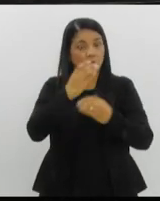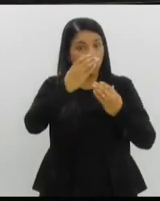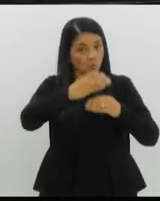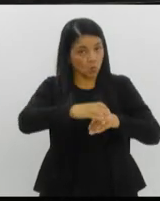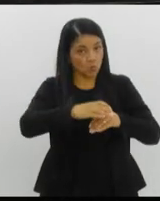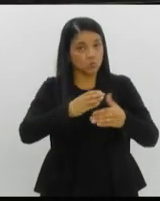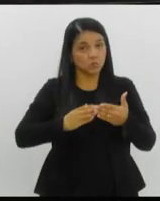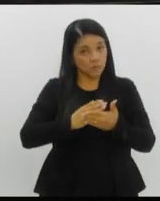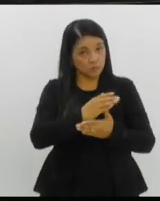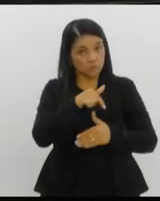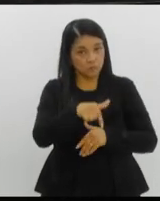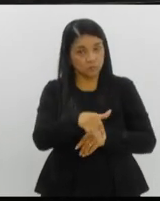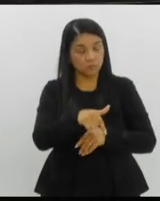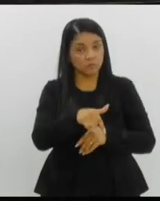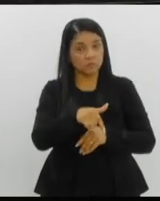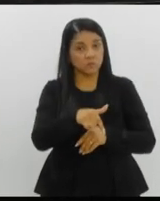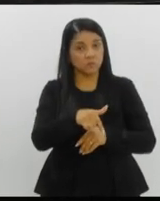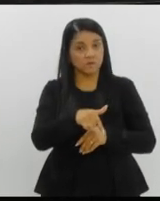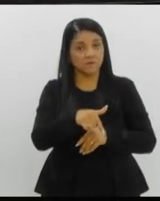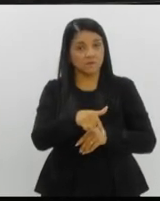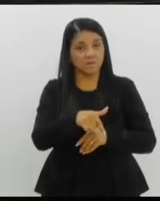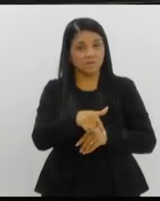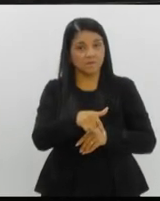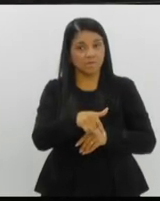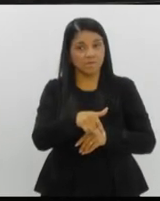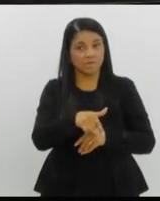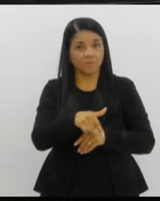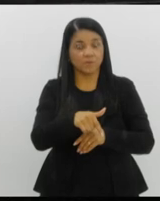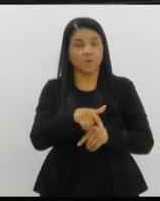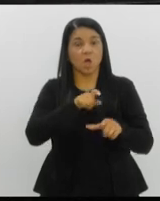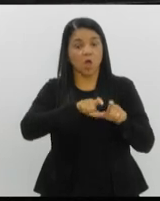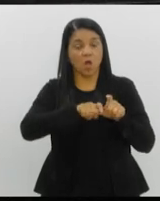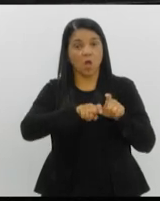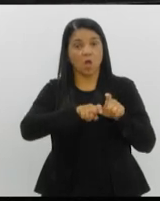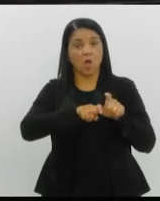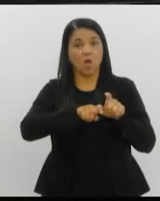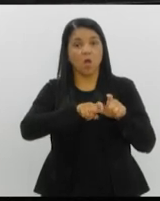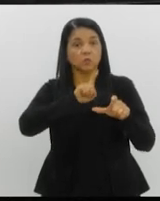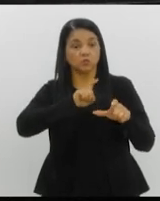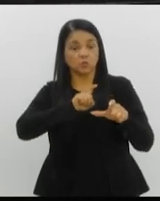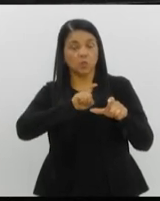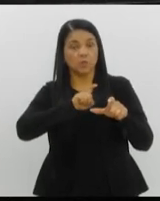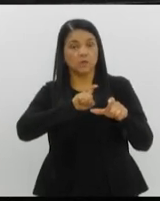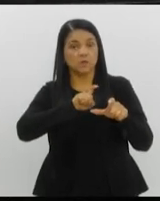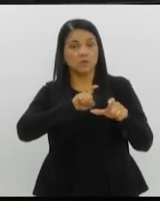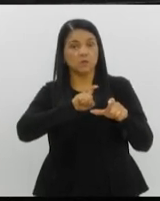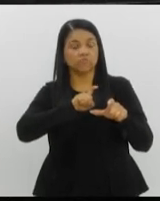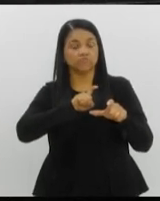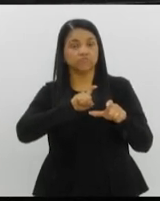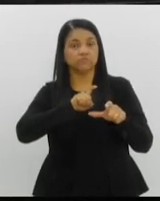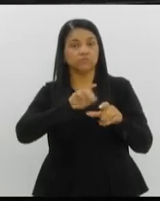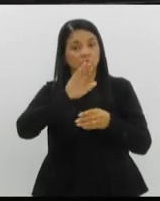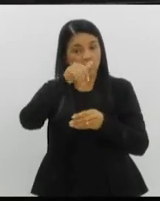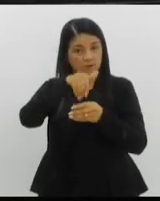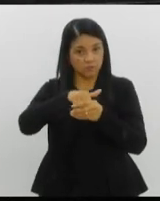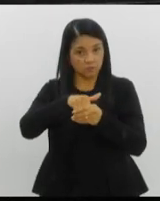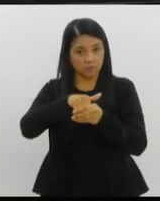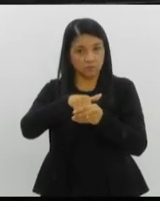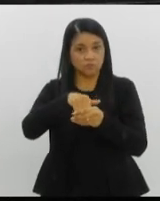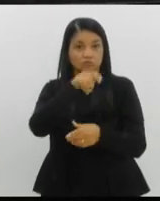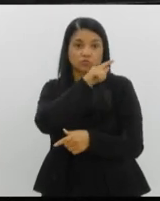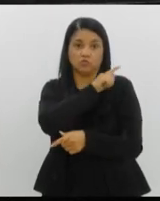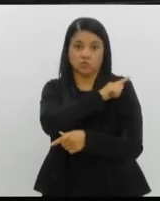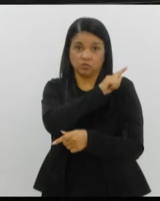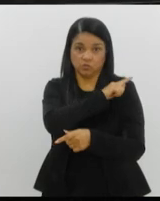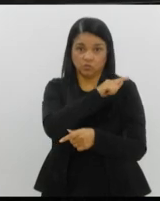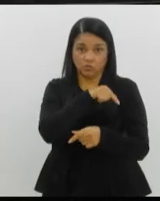Então, você vai tirar o que é uma própria autonomia escolar de eleger o seu gestor, mas também concursos